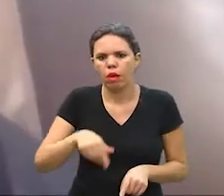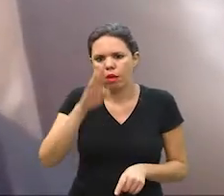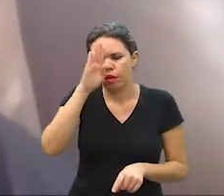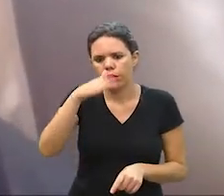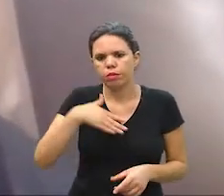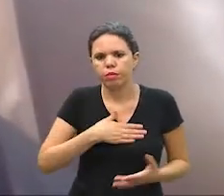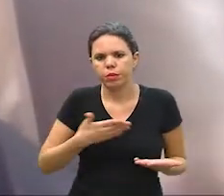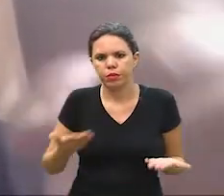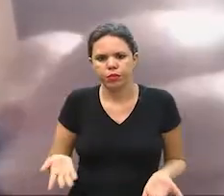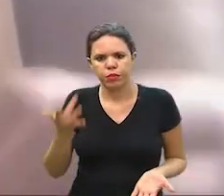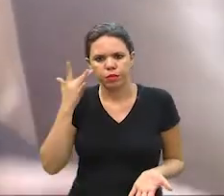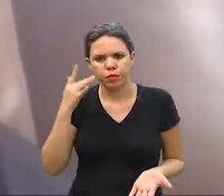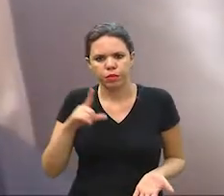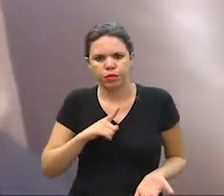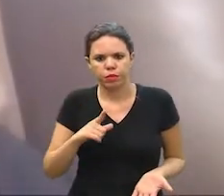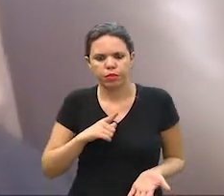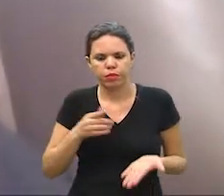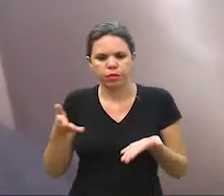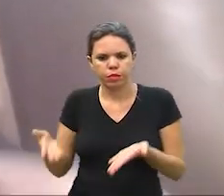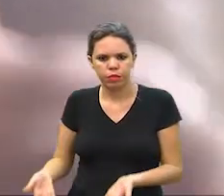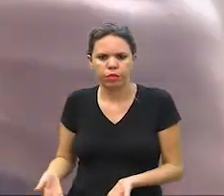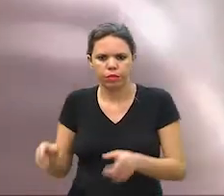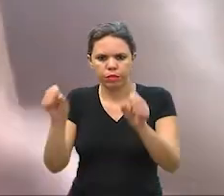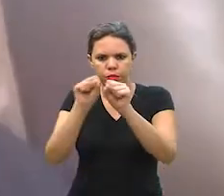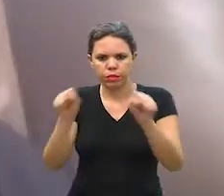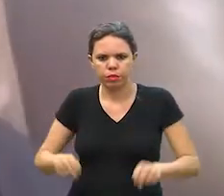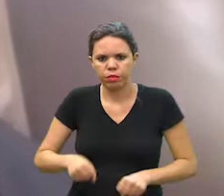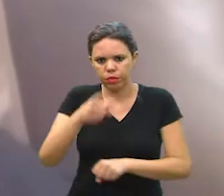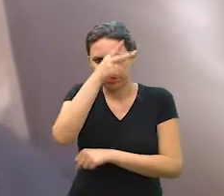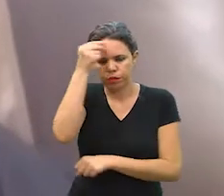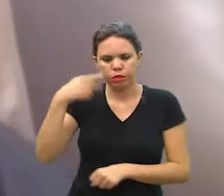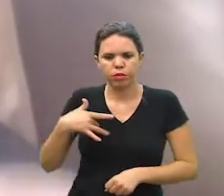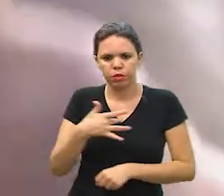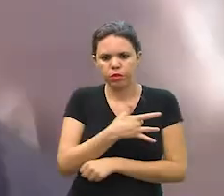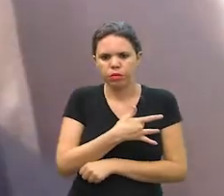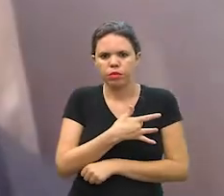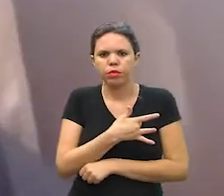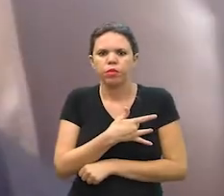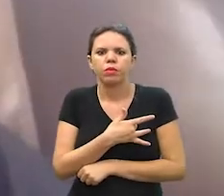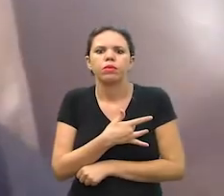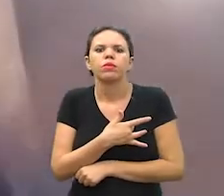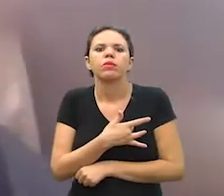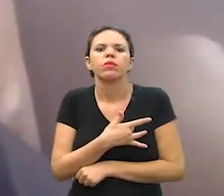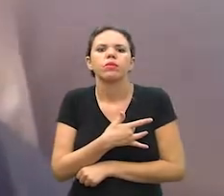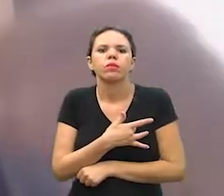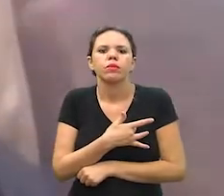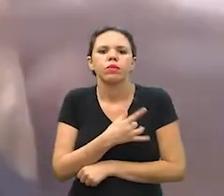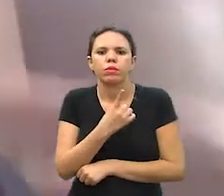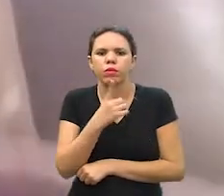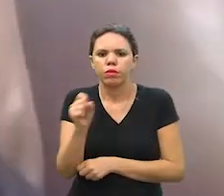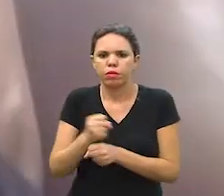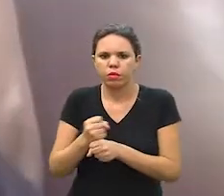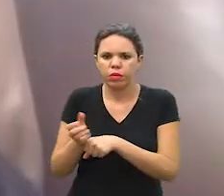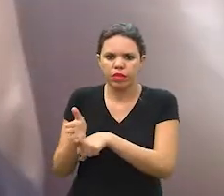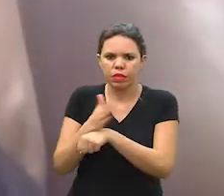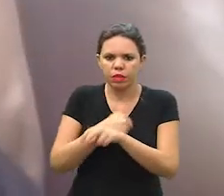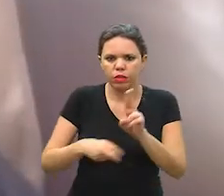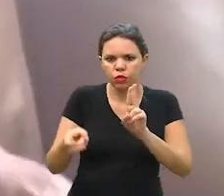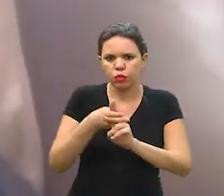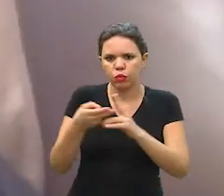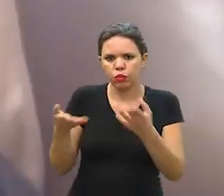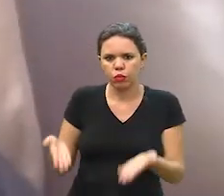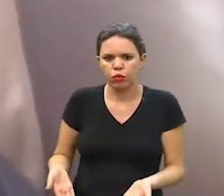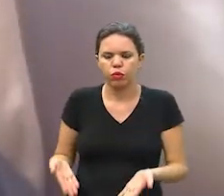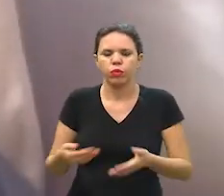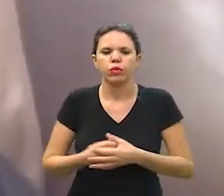privilegiado. Eu acho que nós temos aqui um sistema público de saúde, que foi montado 10 anos antes do SUS,